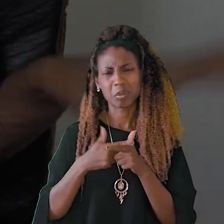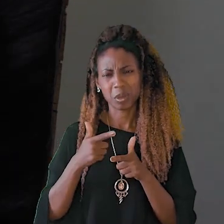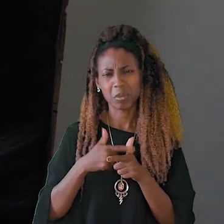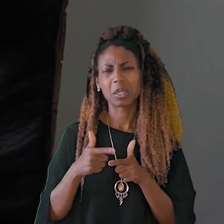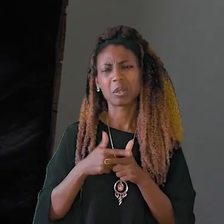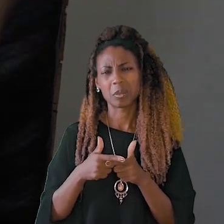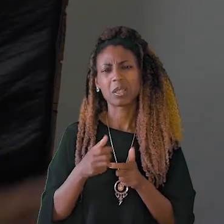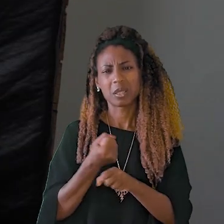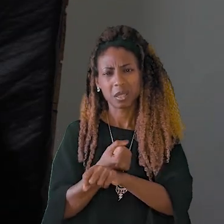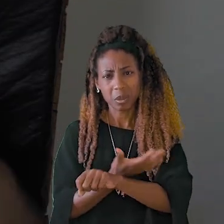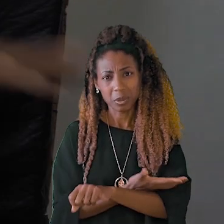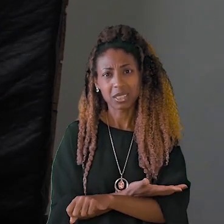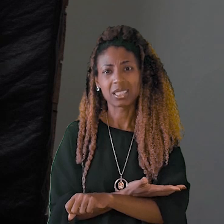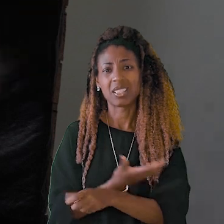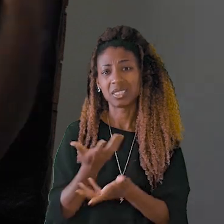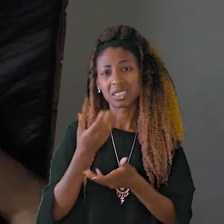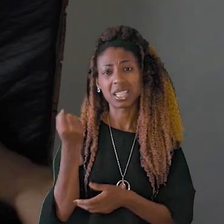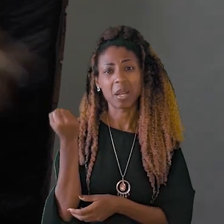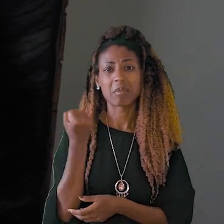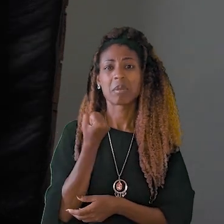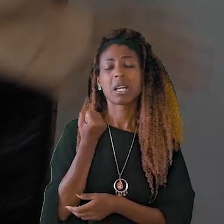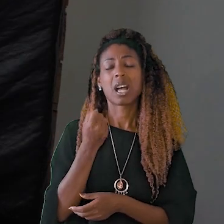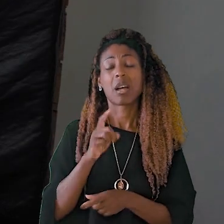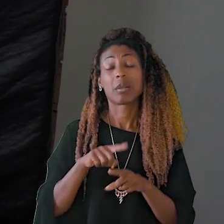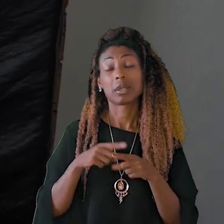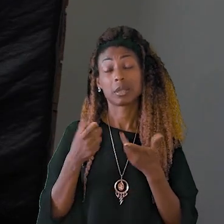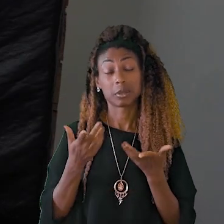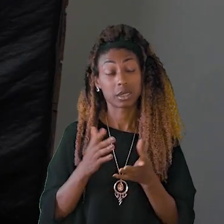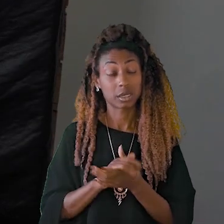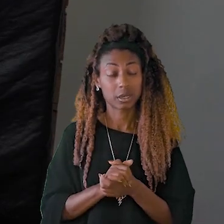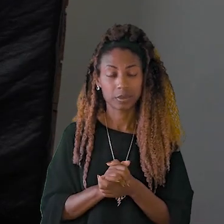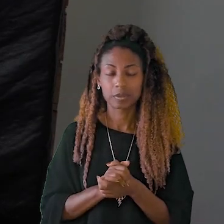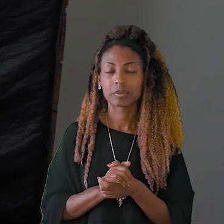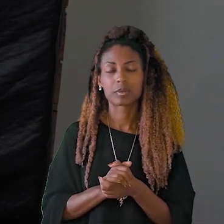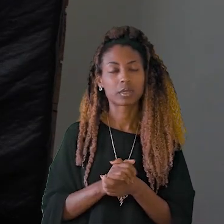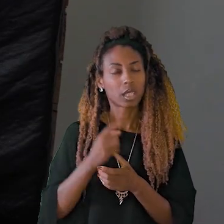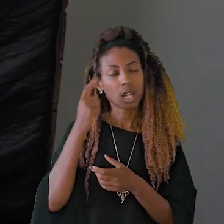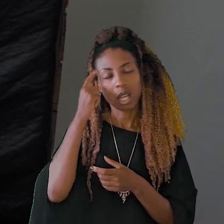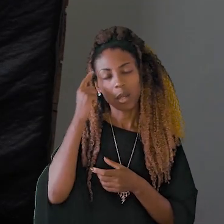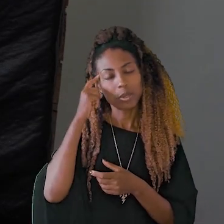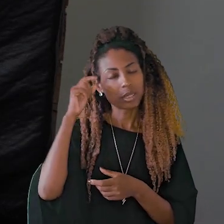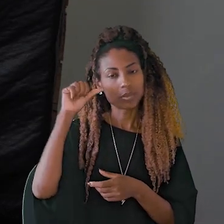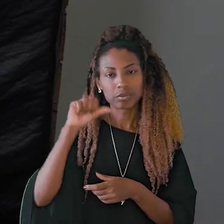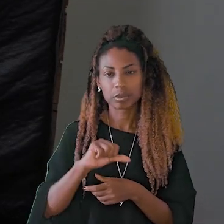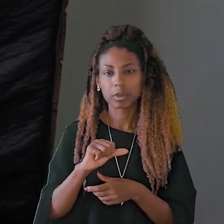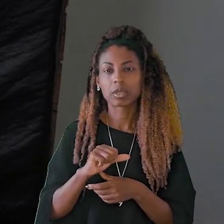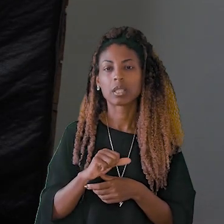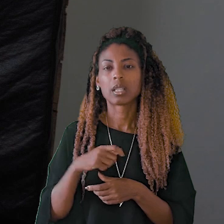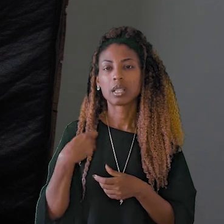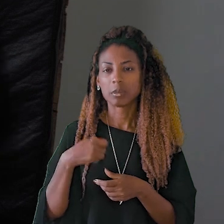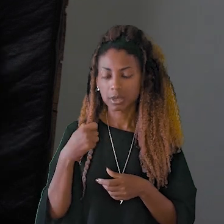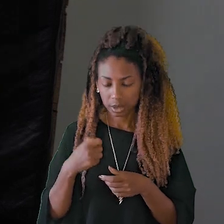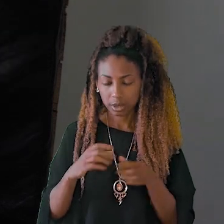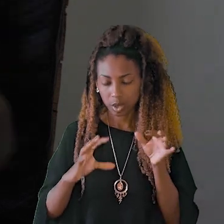em termos de me matar e por aí vai. Então foram várias coisas assim que muita gente sabe, mas eu tava muito mal psicologicamente. Eu tive que me conectar muito forte com